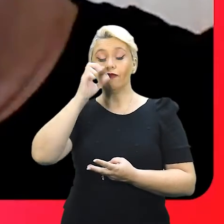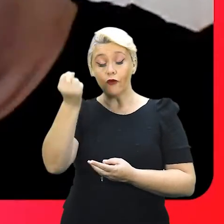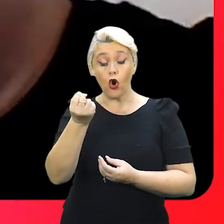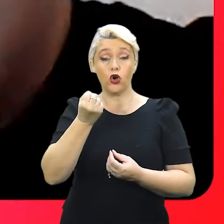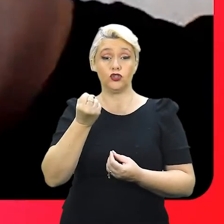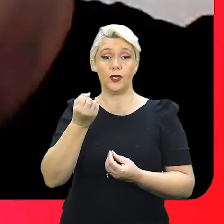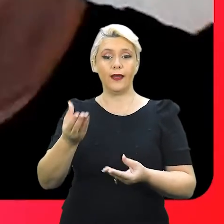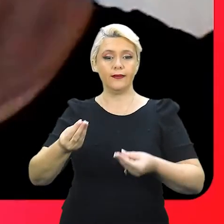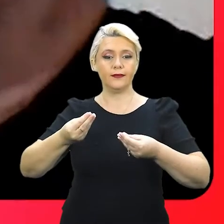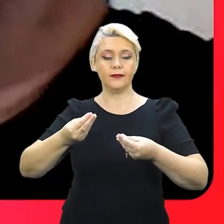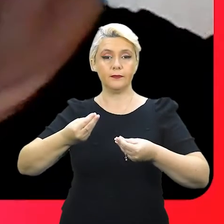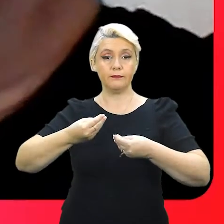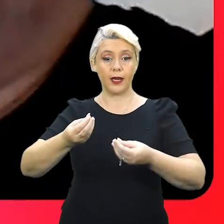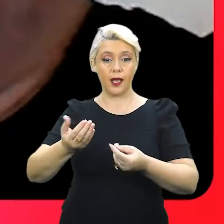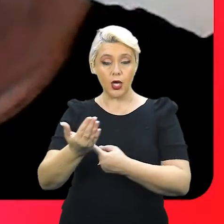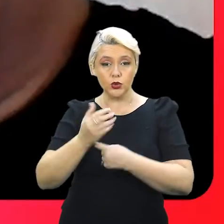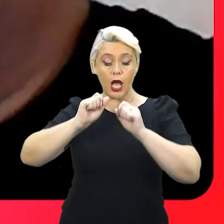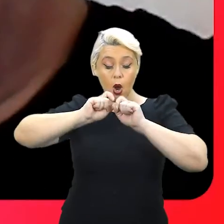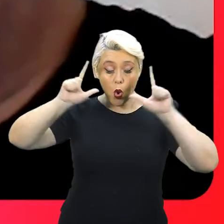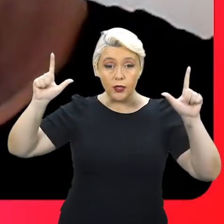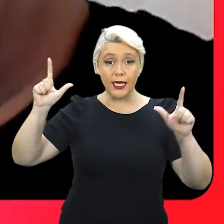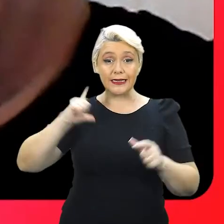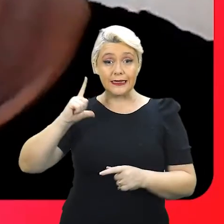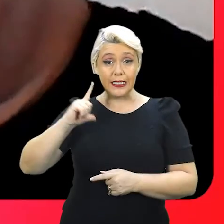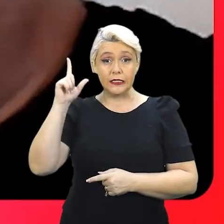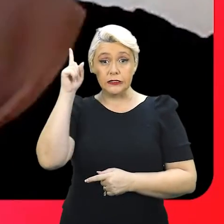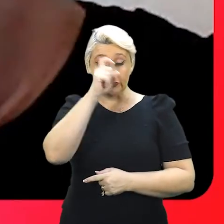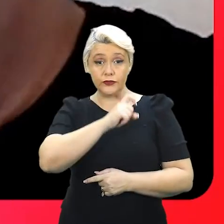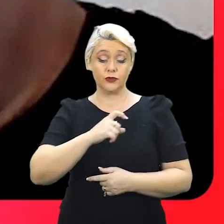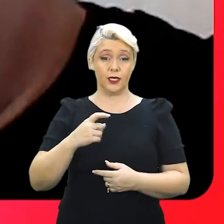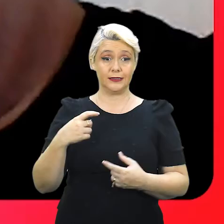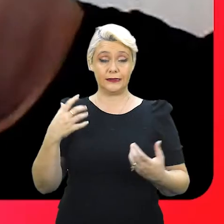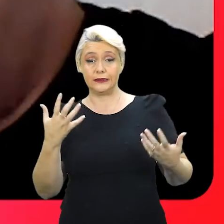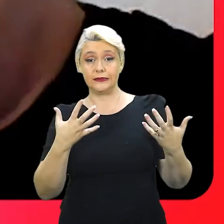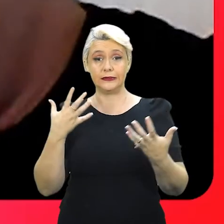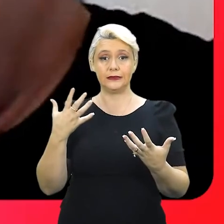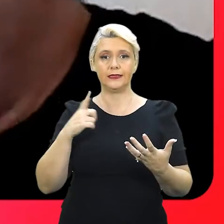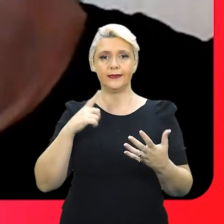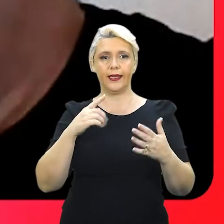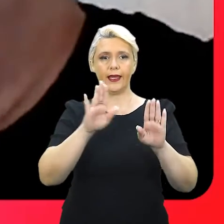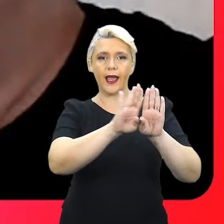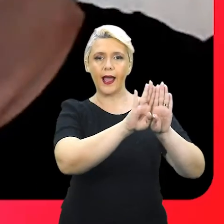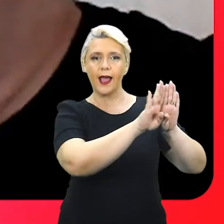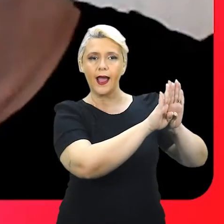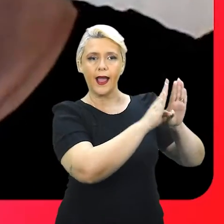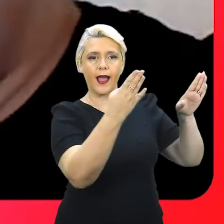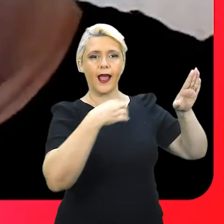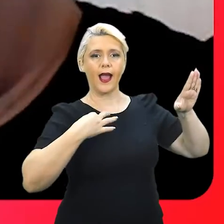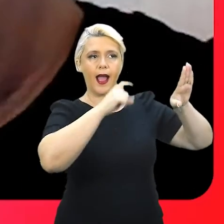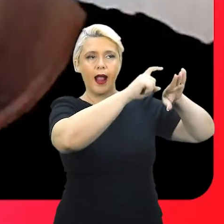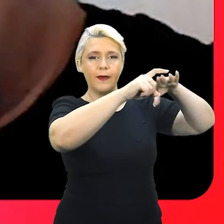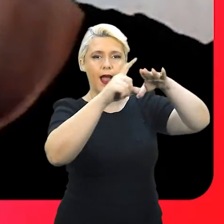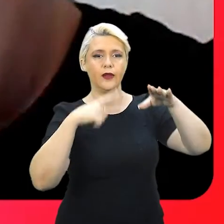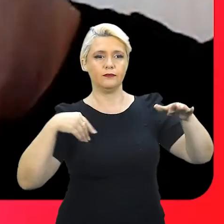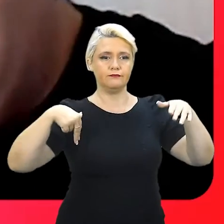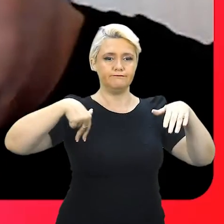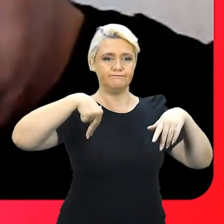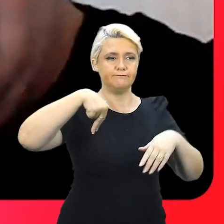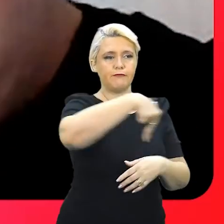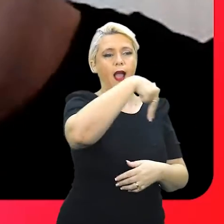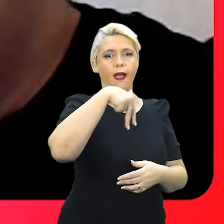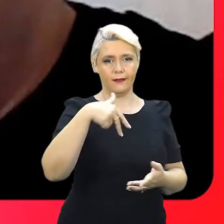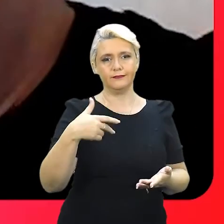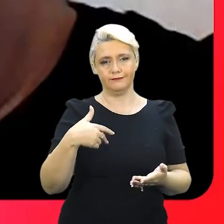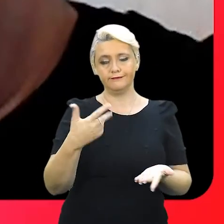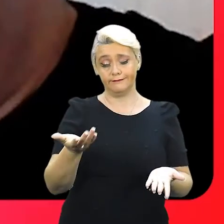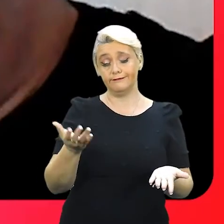de repente você tem uma surpresa, né? É o armário, você bate a perna em algum lugar.